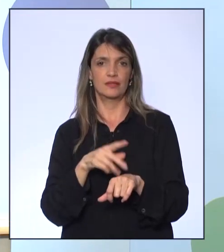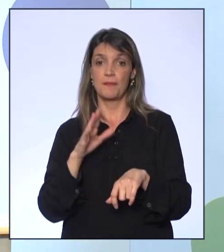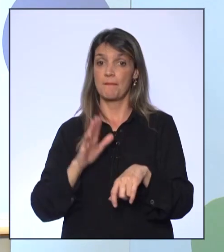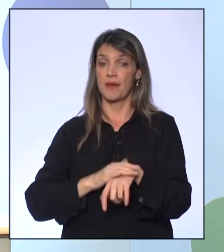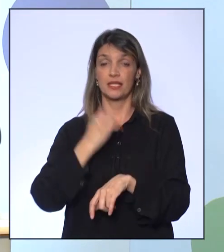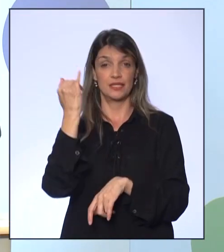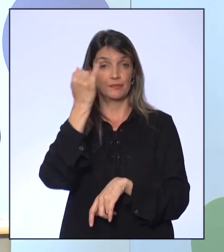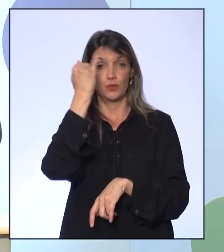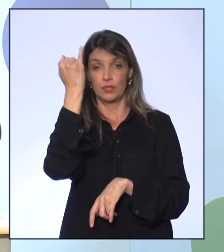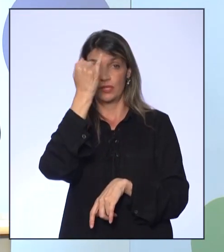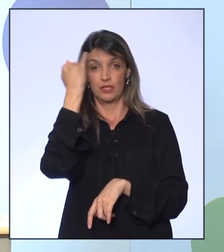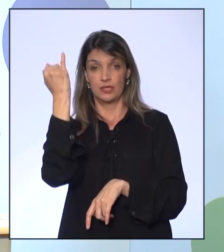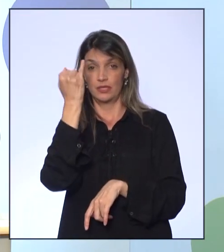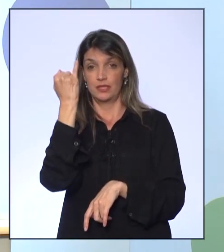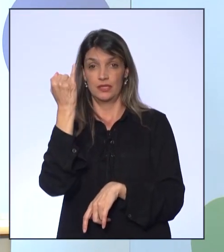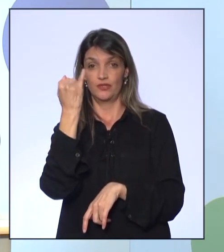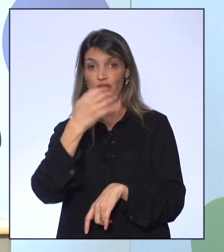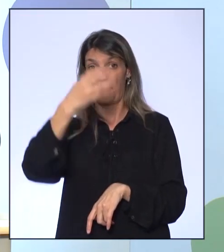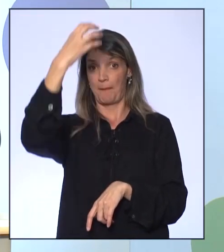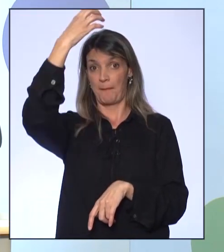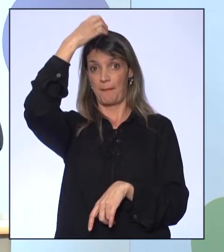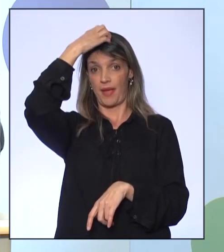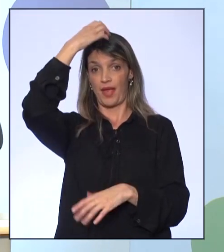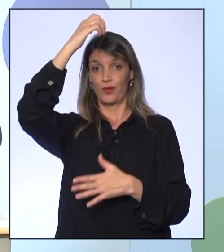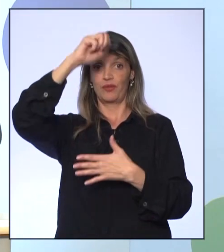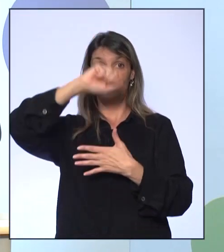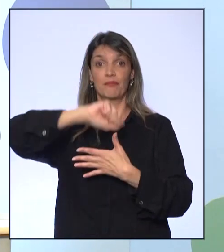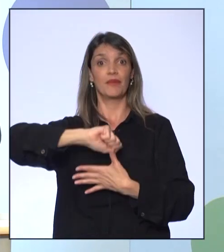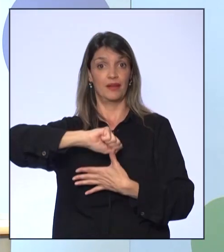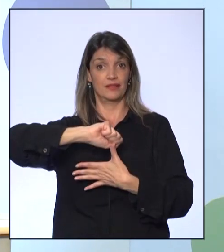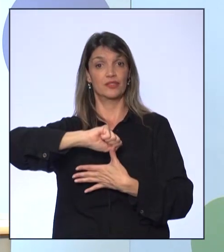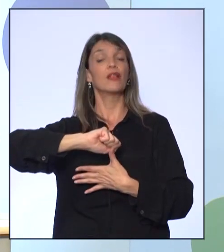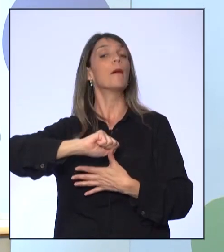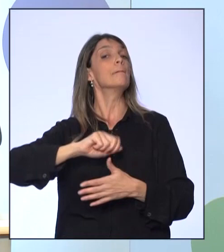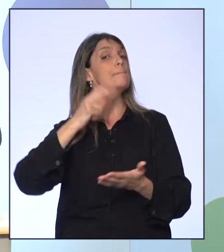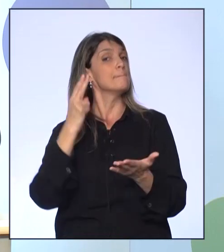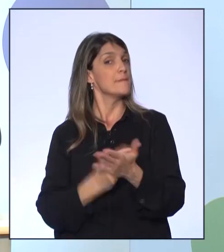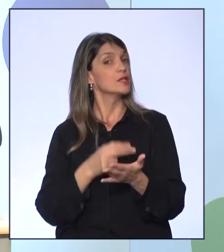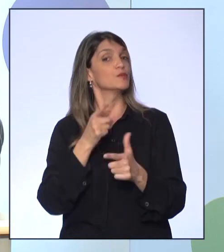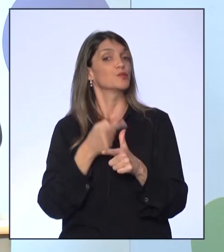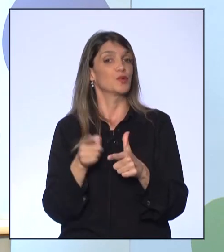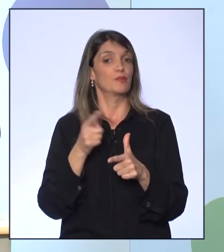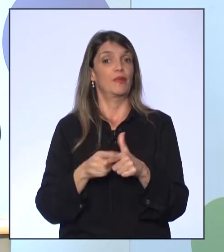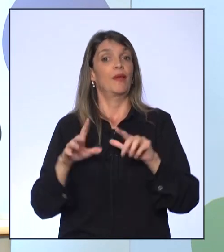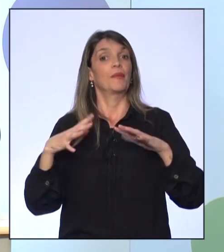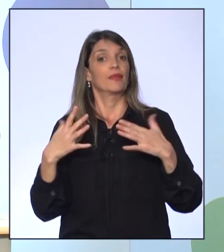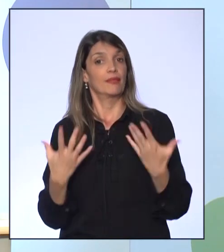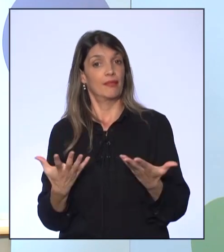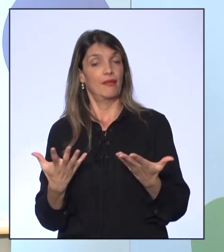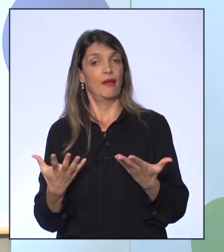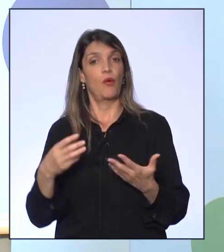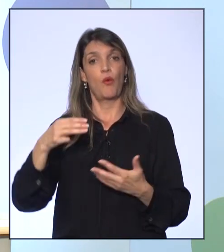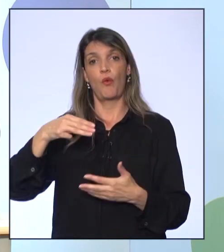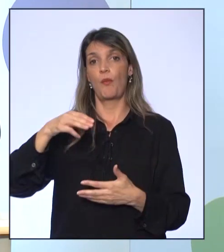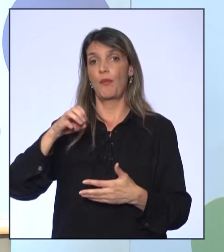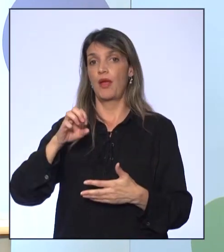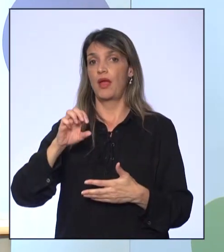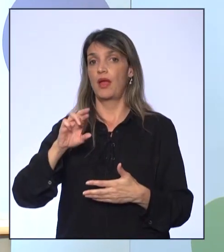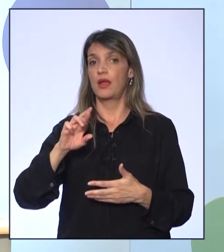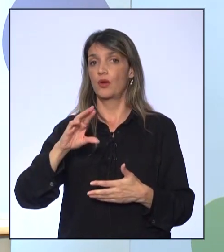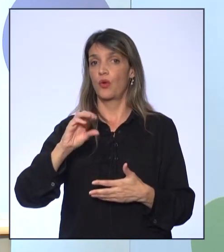é considerado o império da América Latina, apesar de todos os seus problemas. Entenderam? Então, vocês O Mercosul ele